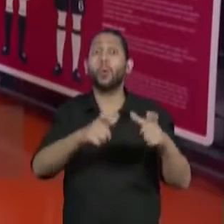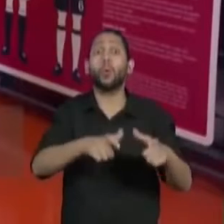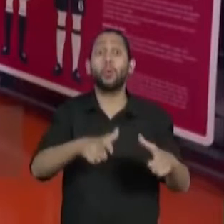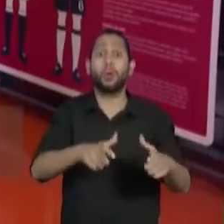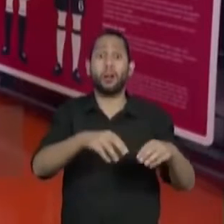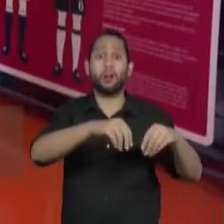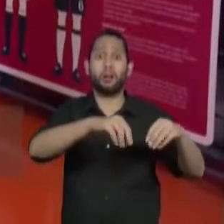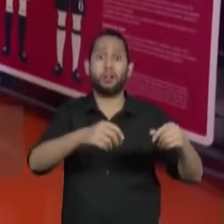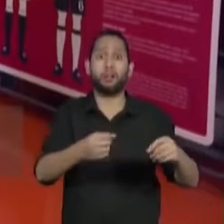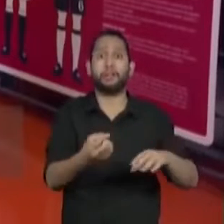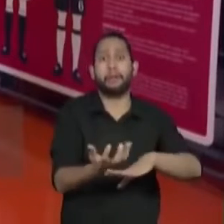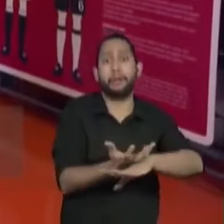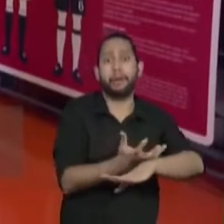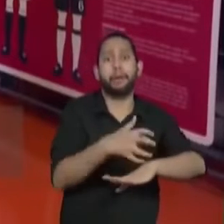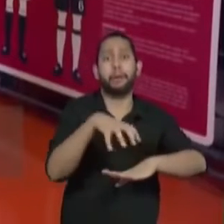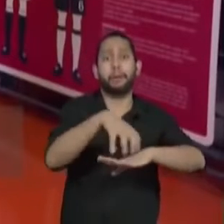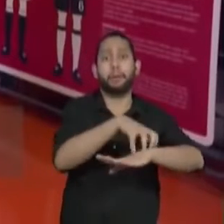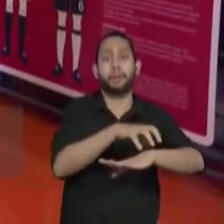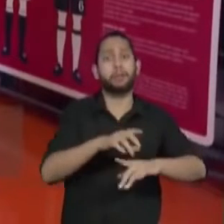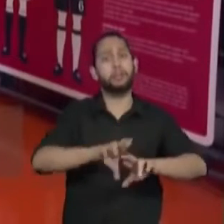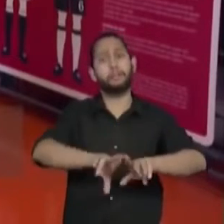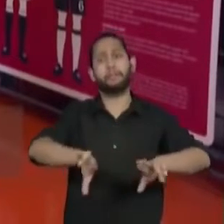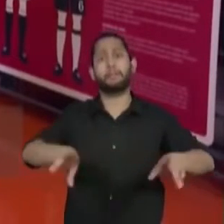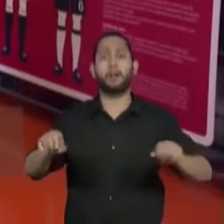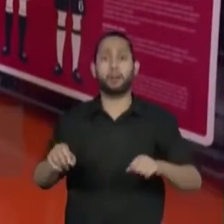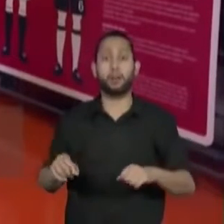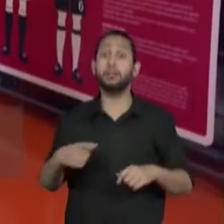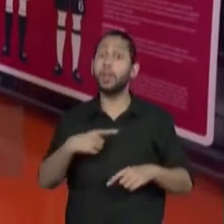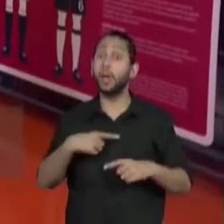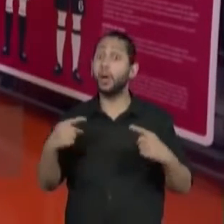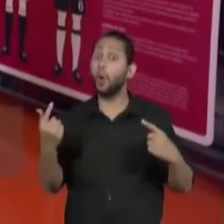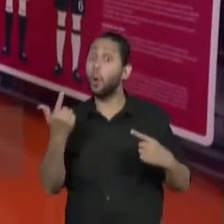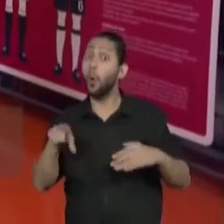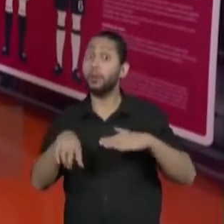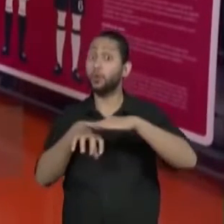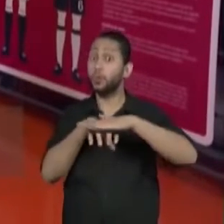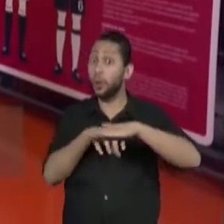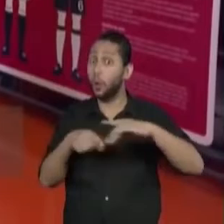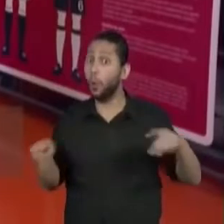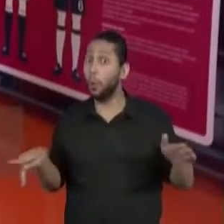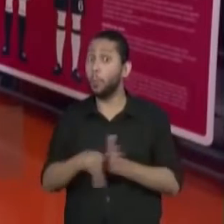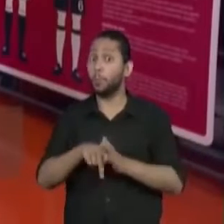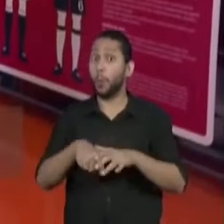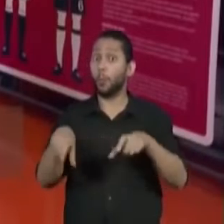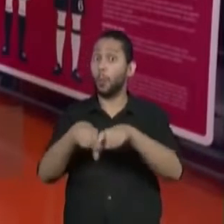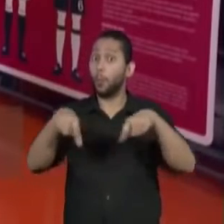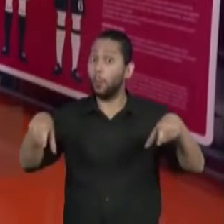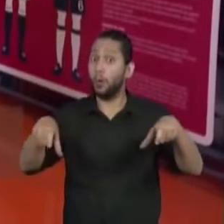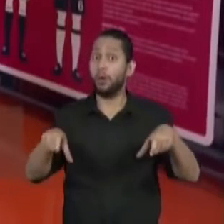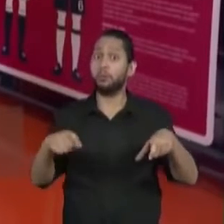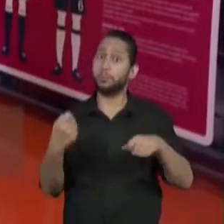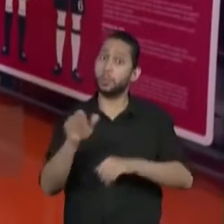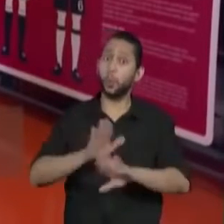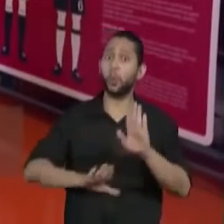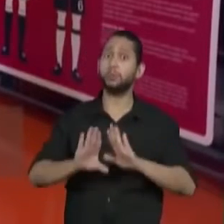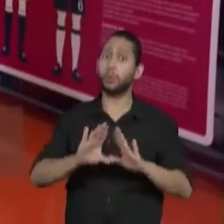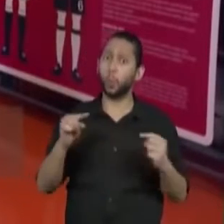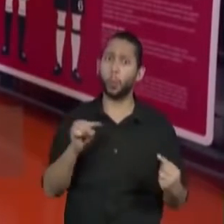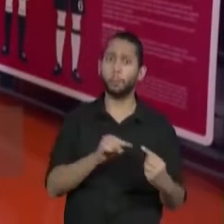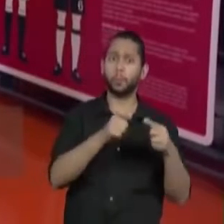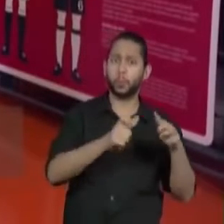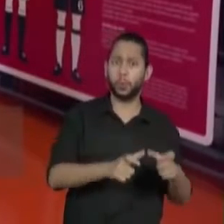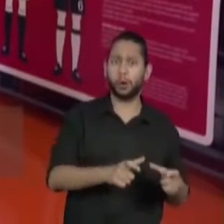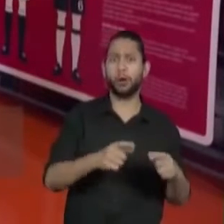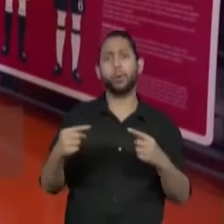solo usado aí, né? Tem a de campo, tem a de quadra, então a gente precisa tomar um certo cuidado na hora do uso da chuteira. Isso.